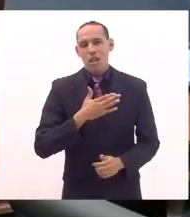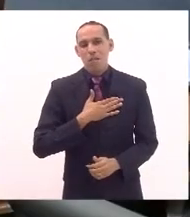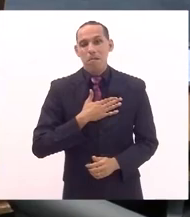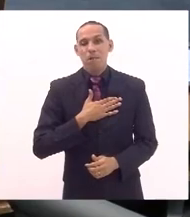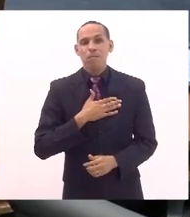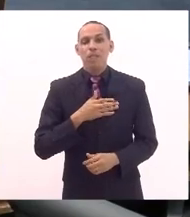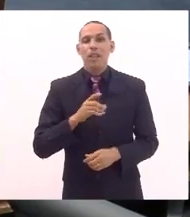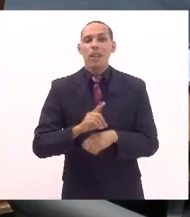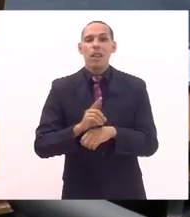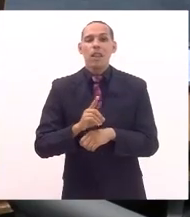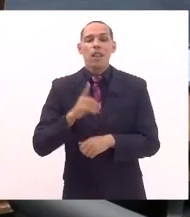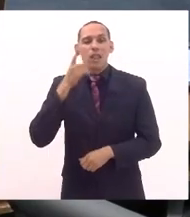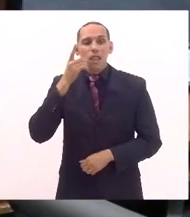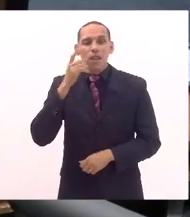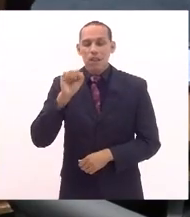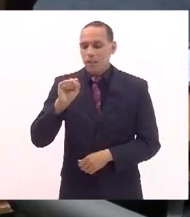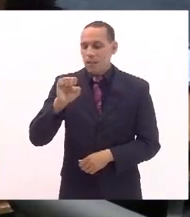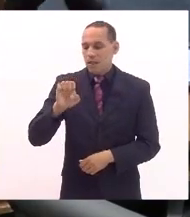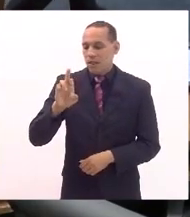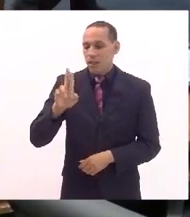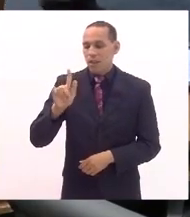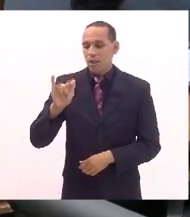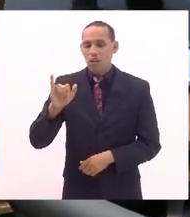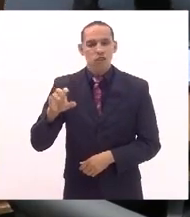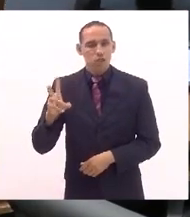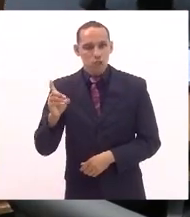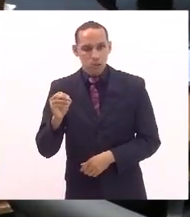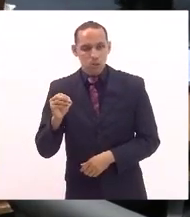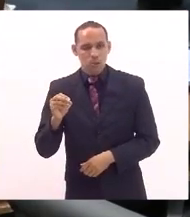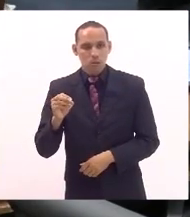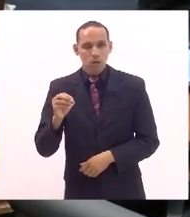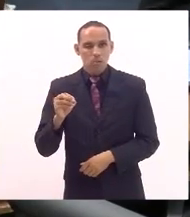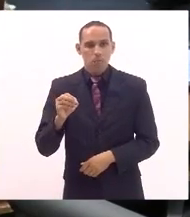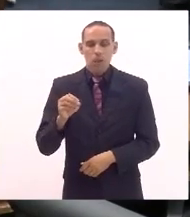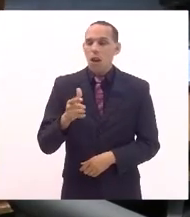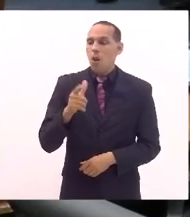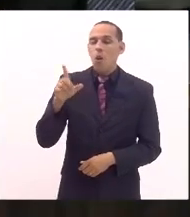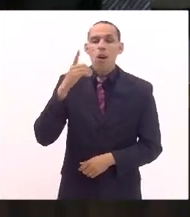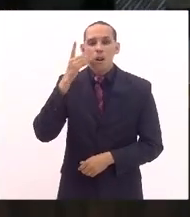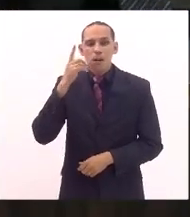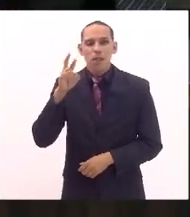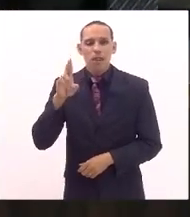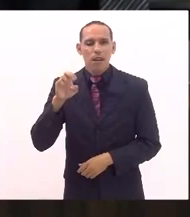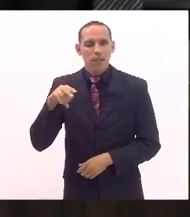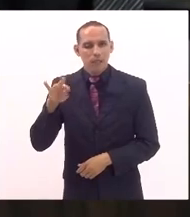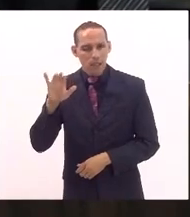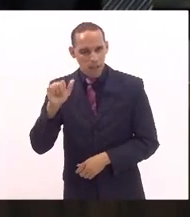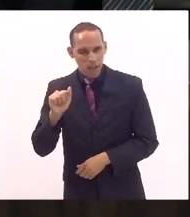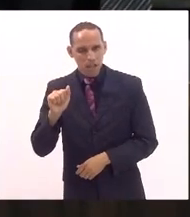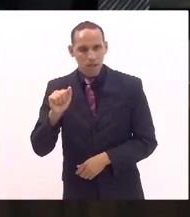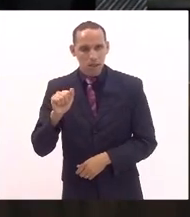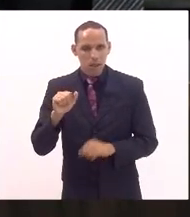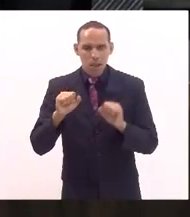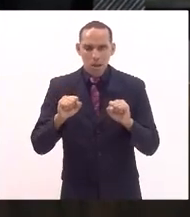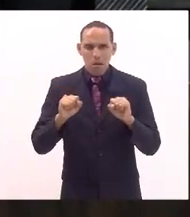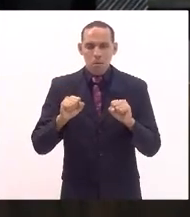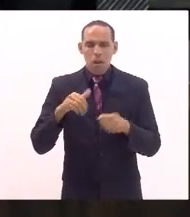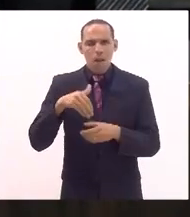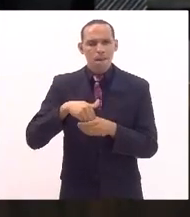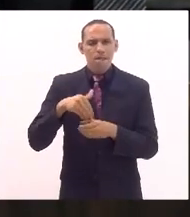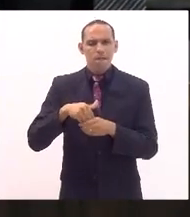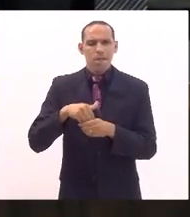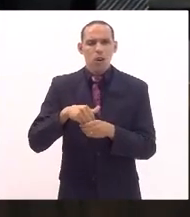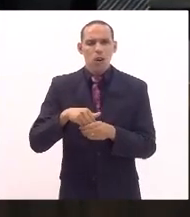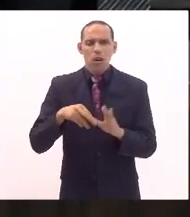quero ouvir a deputada a Renata se tem acordo voltarmos três projeto de resolução só